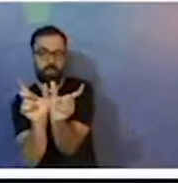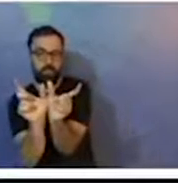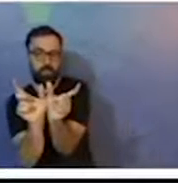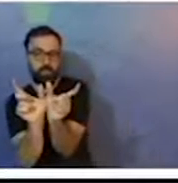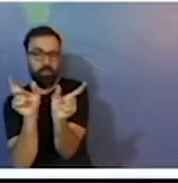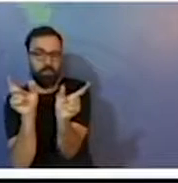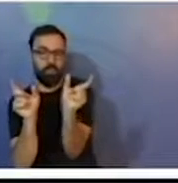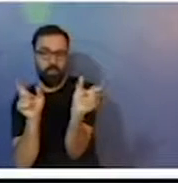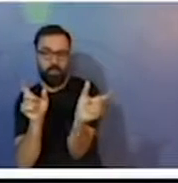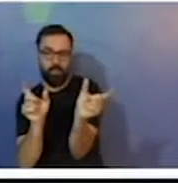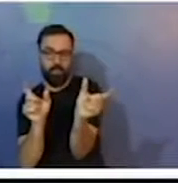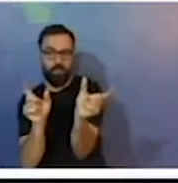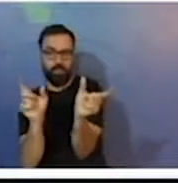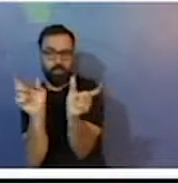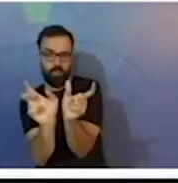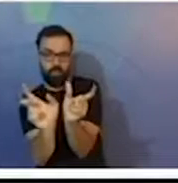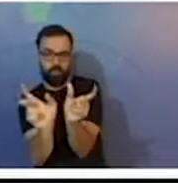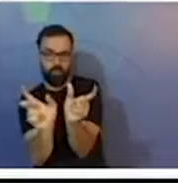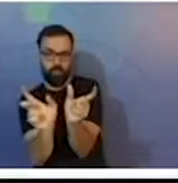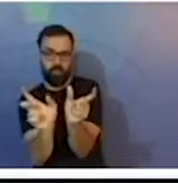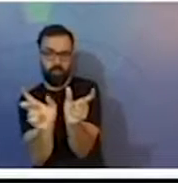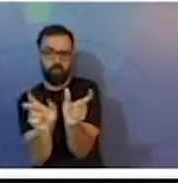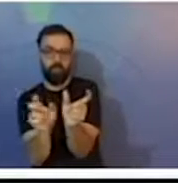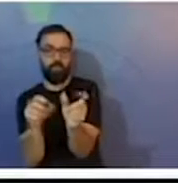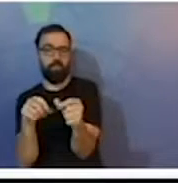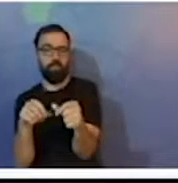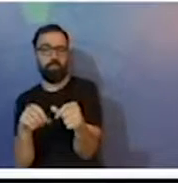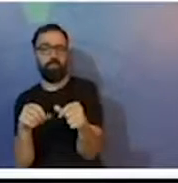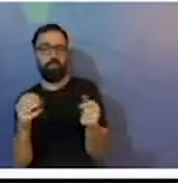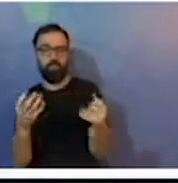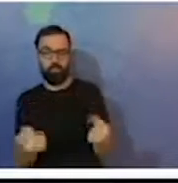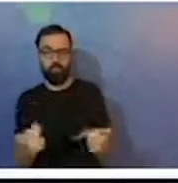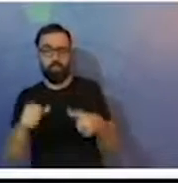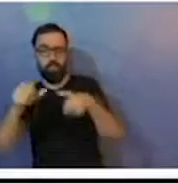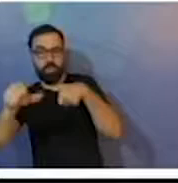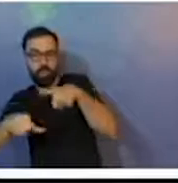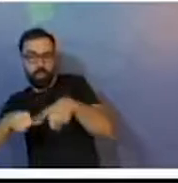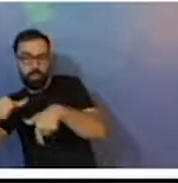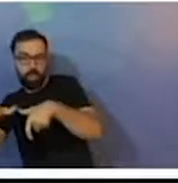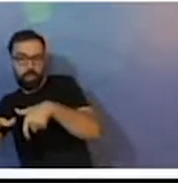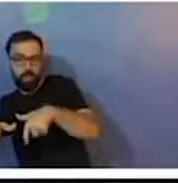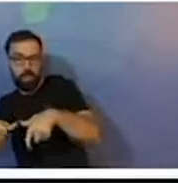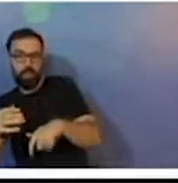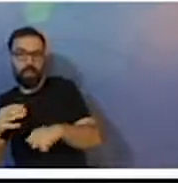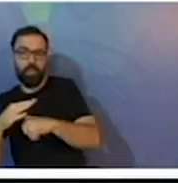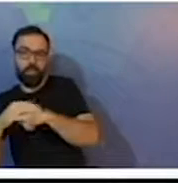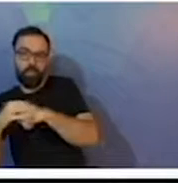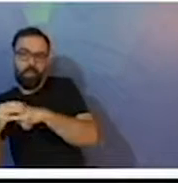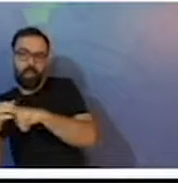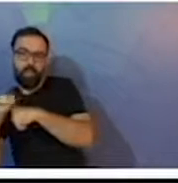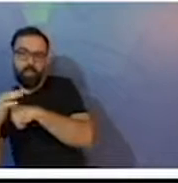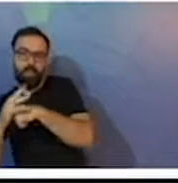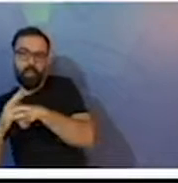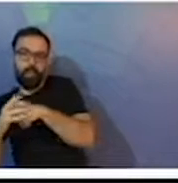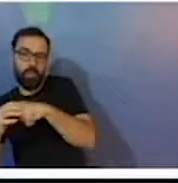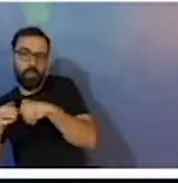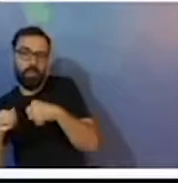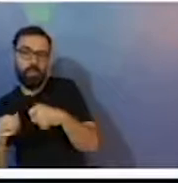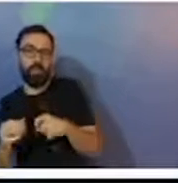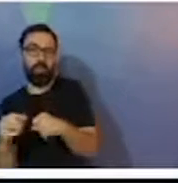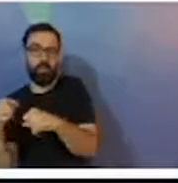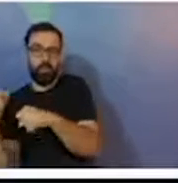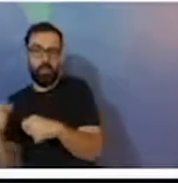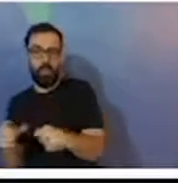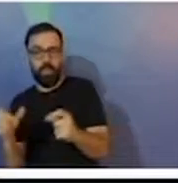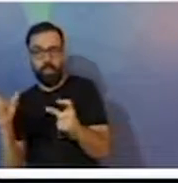ó com delicadeza se eu tivesse escrito delicadamente ele deixaria de ser uma expressão e